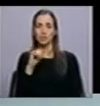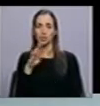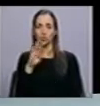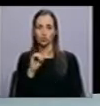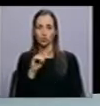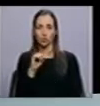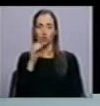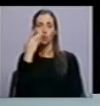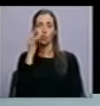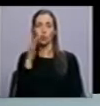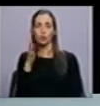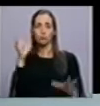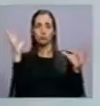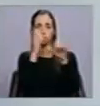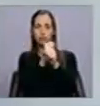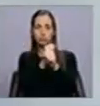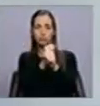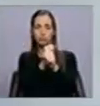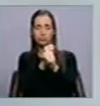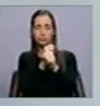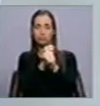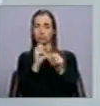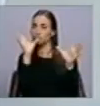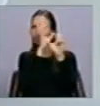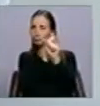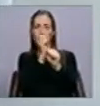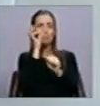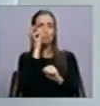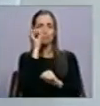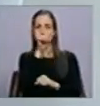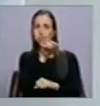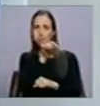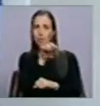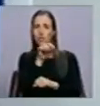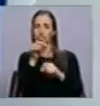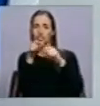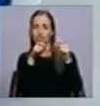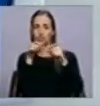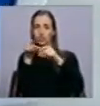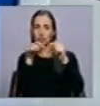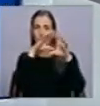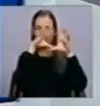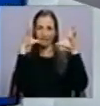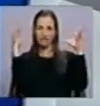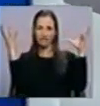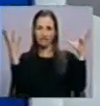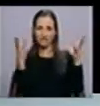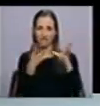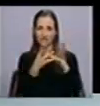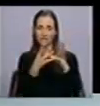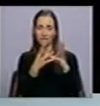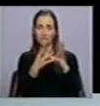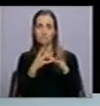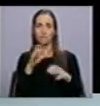Sirius ofuscou por inteiro mesmo este enxame, um enxame de estrelas que, apesar de ser gigantesco, os Herschel